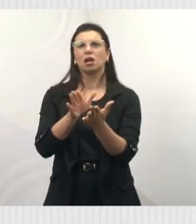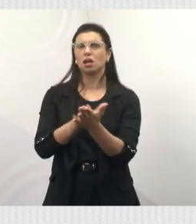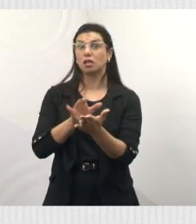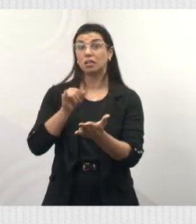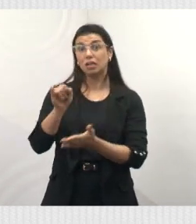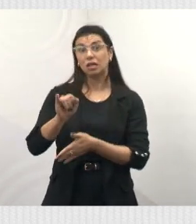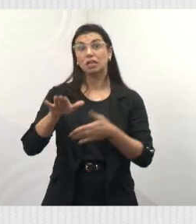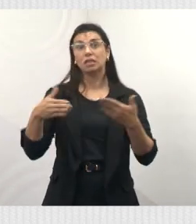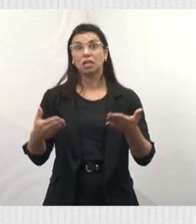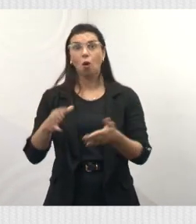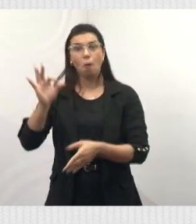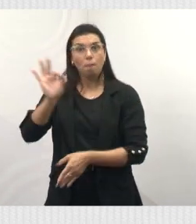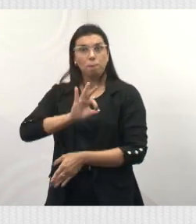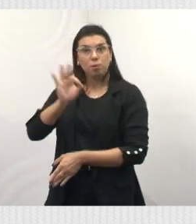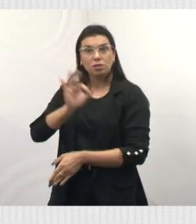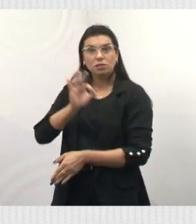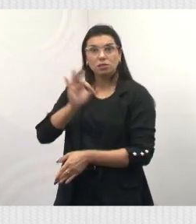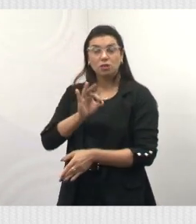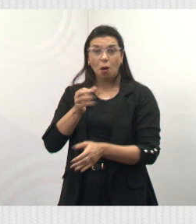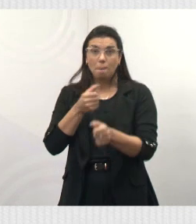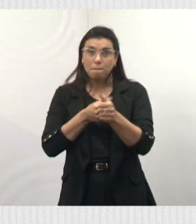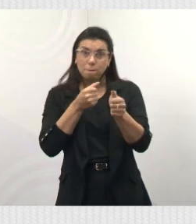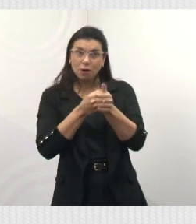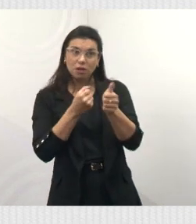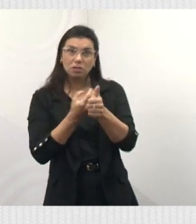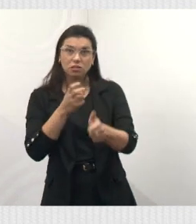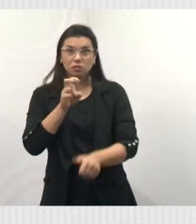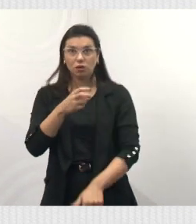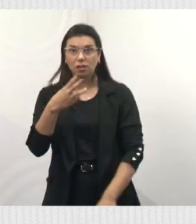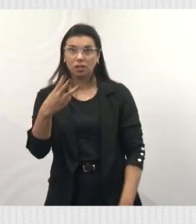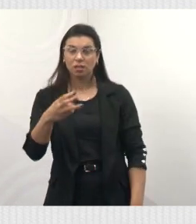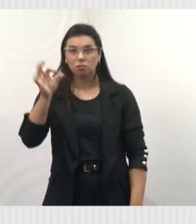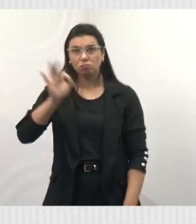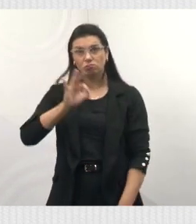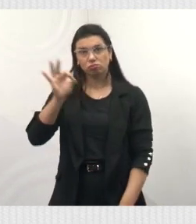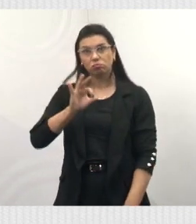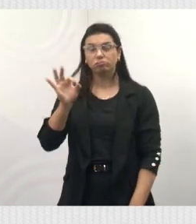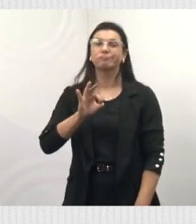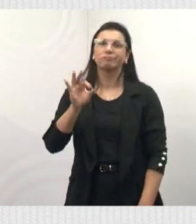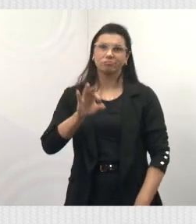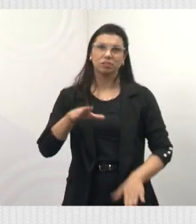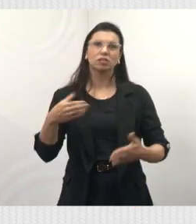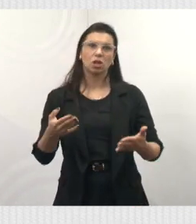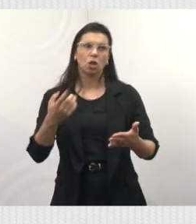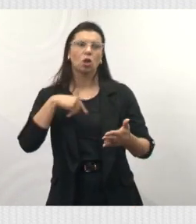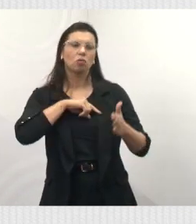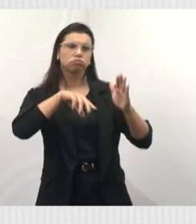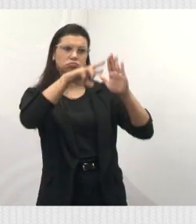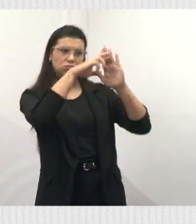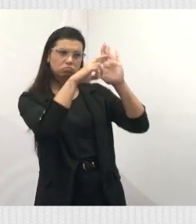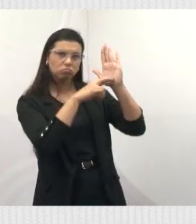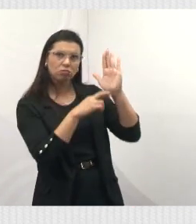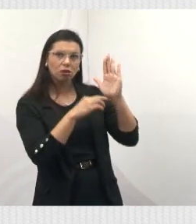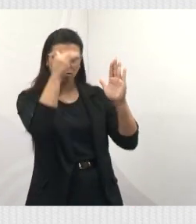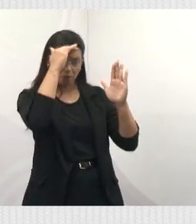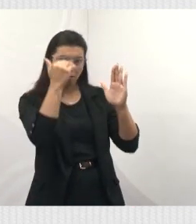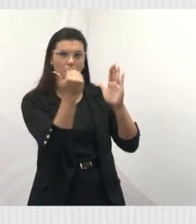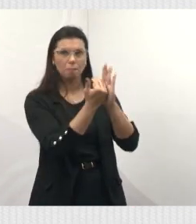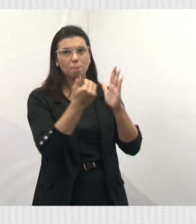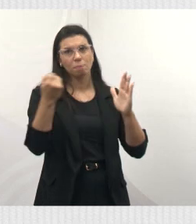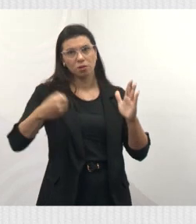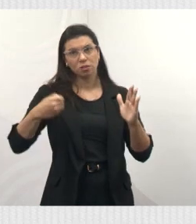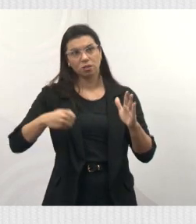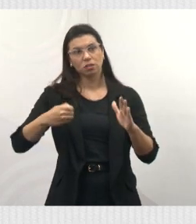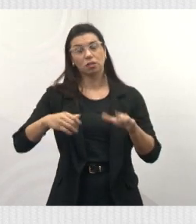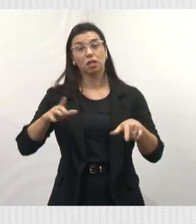percentual chega perto dos 53%. Então, este é o parâmetro que nós temos que nos preocupar sempre. E, além